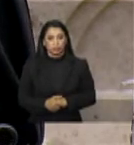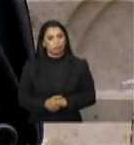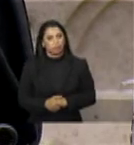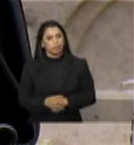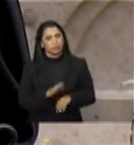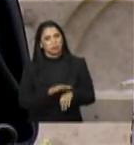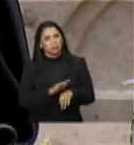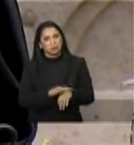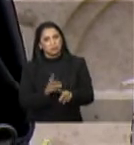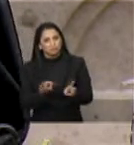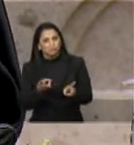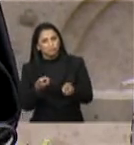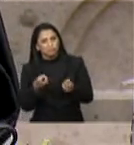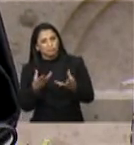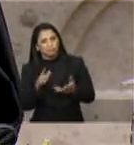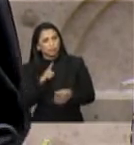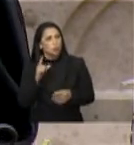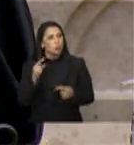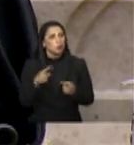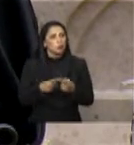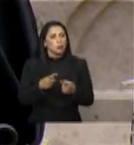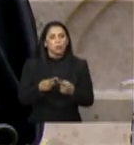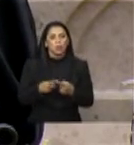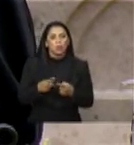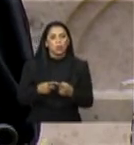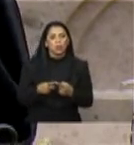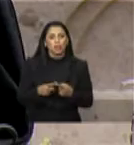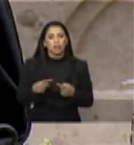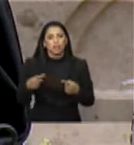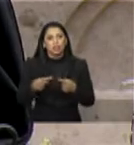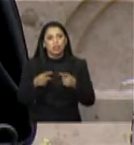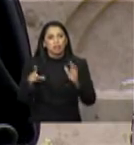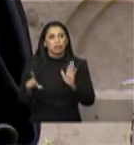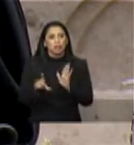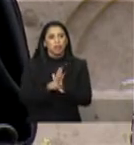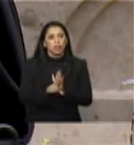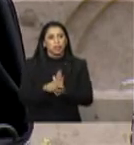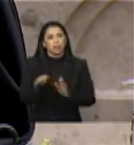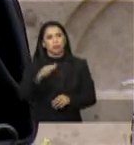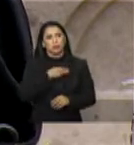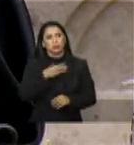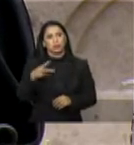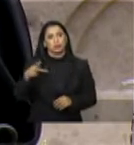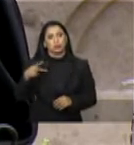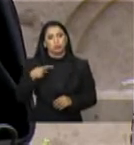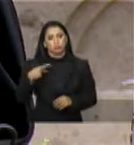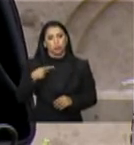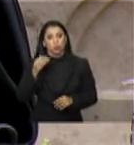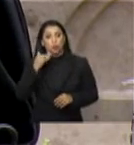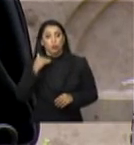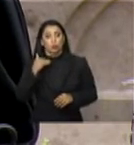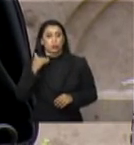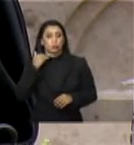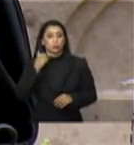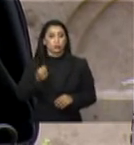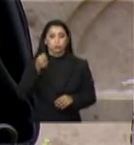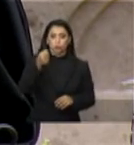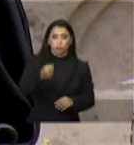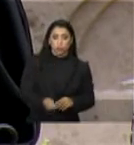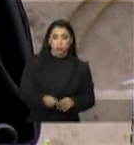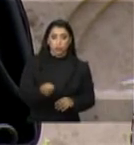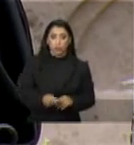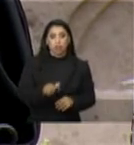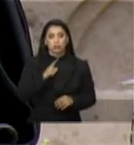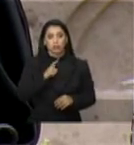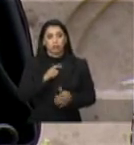porque a legitimidade material do Ministério Público da magistratura é encontrada